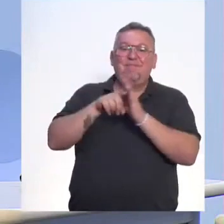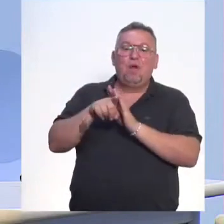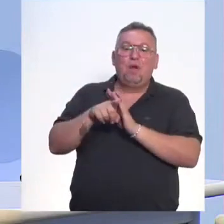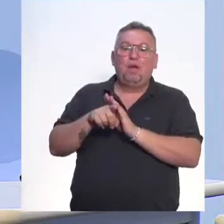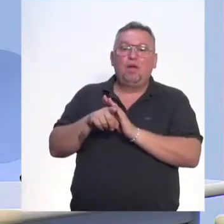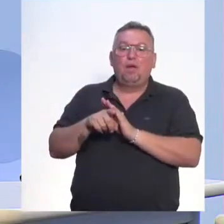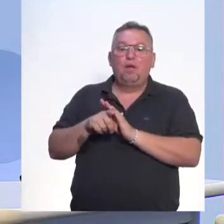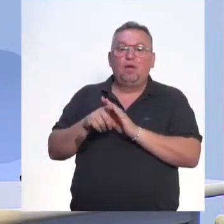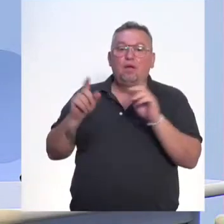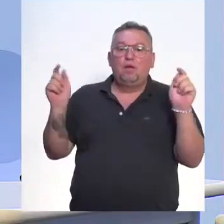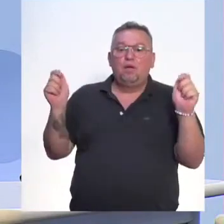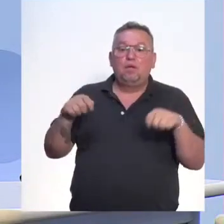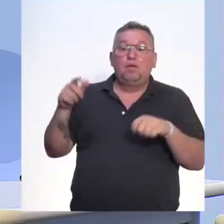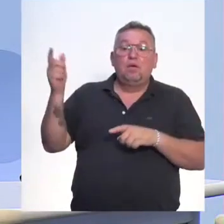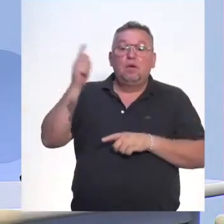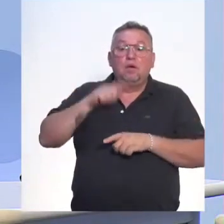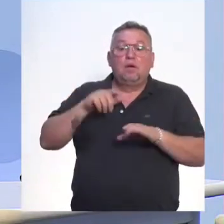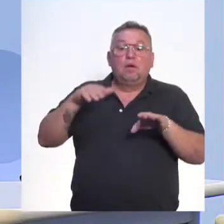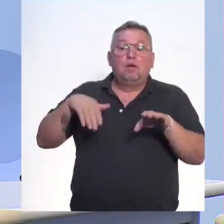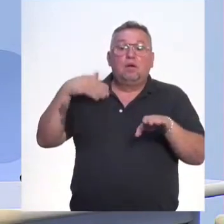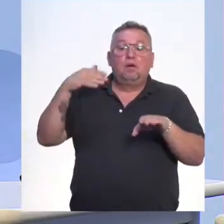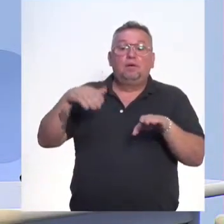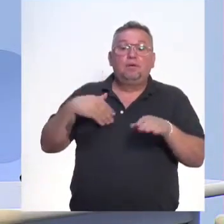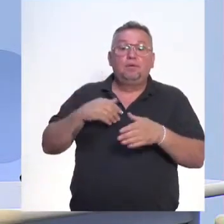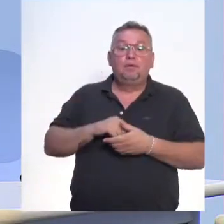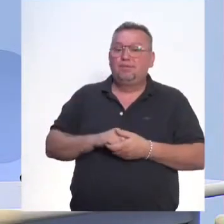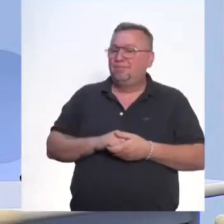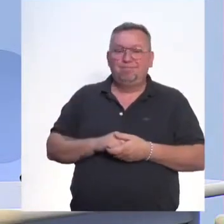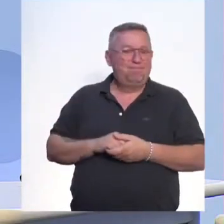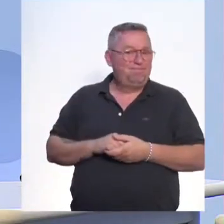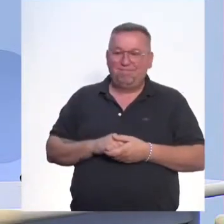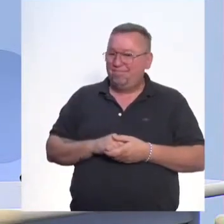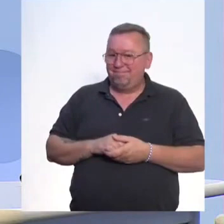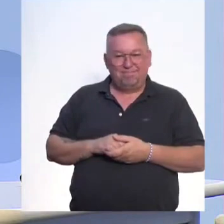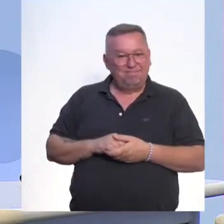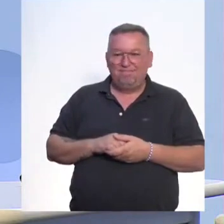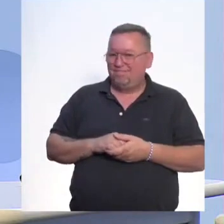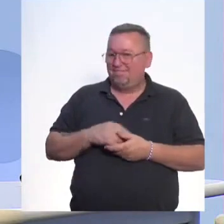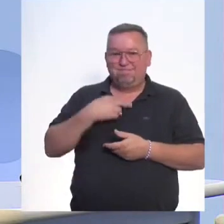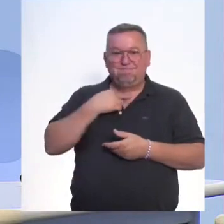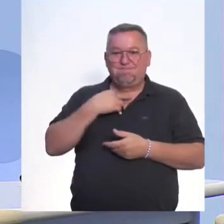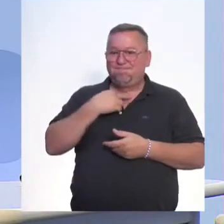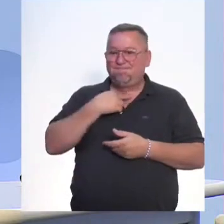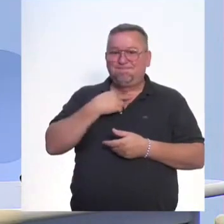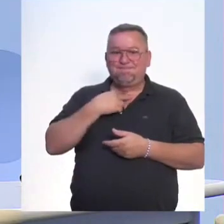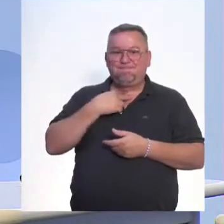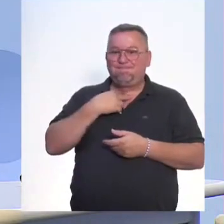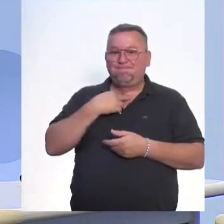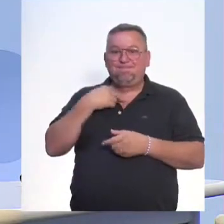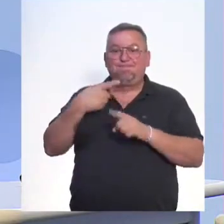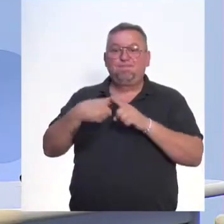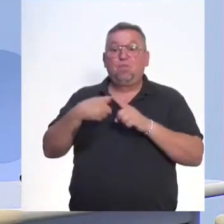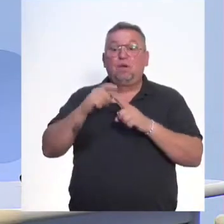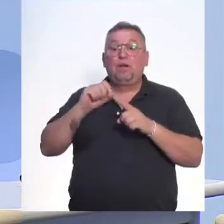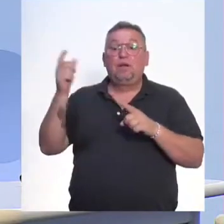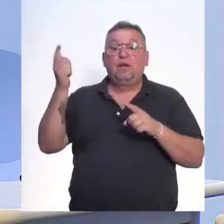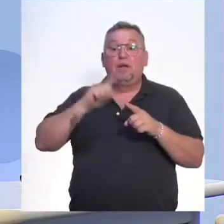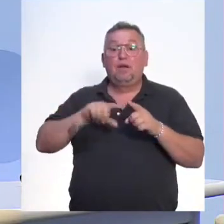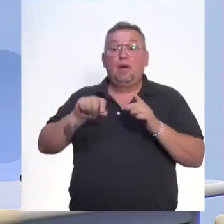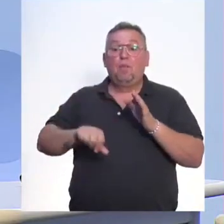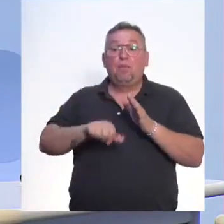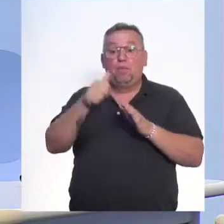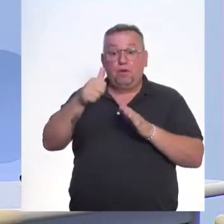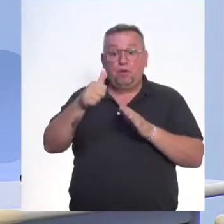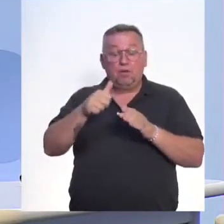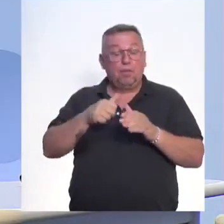é, posso repetir o nadador? Não, não pode. Porque quem ganha primeiro, está